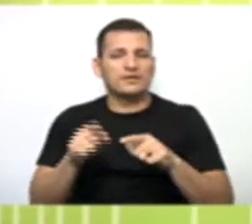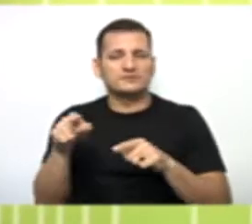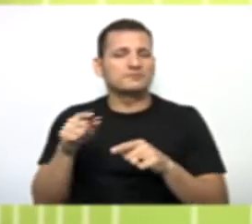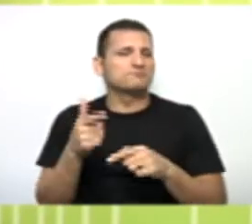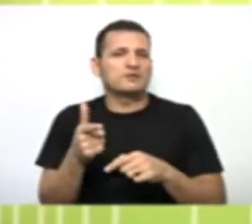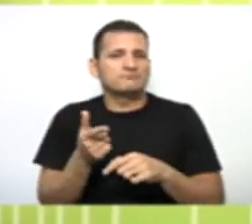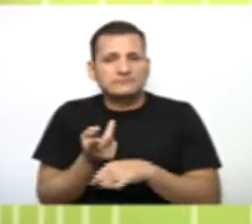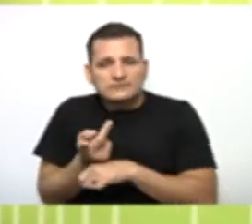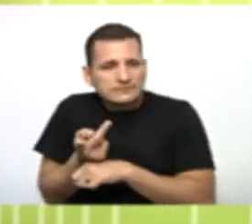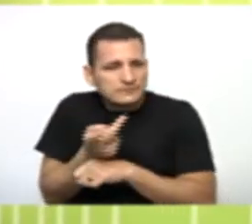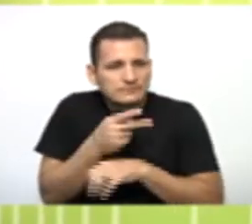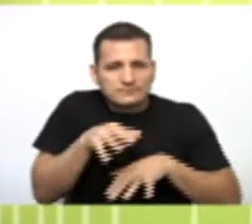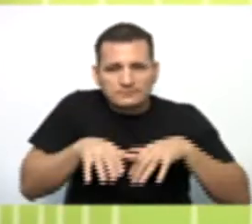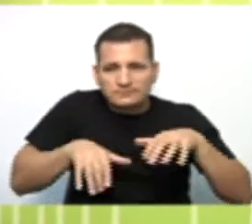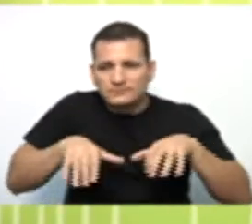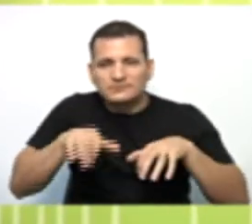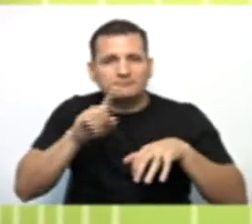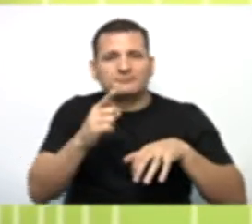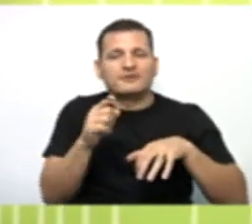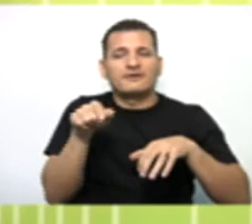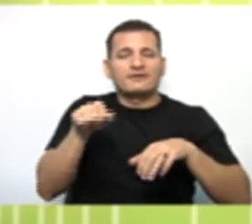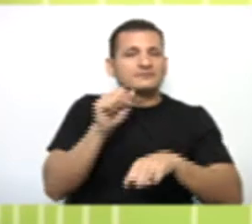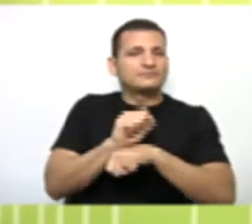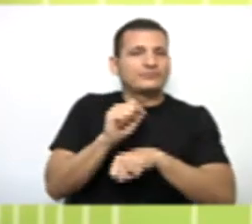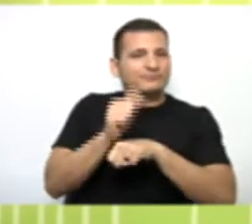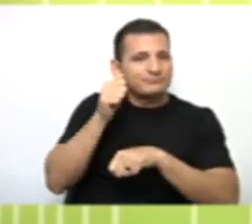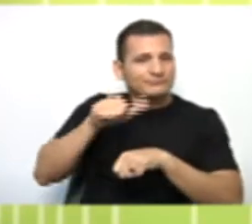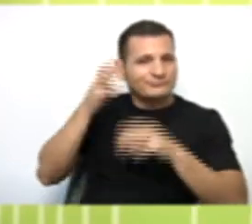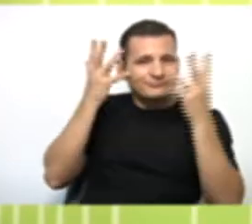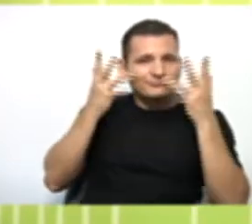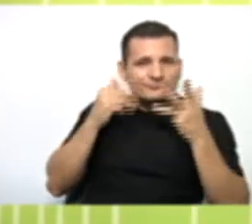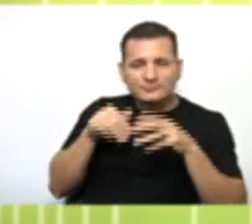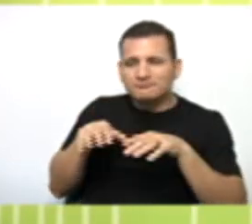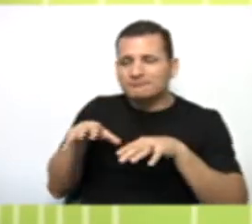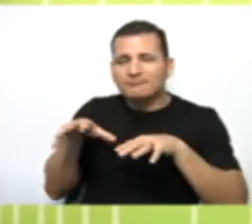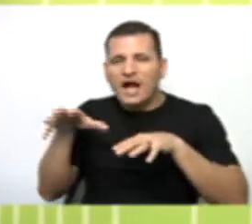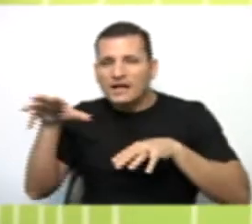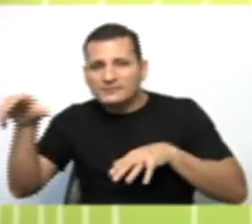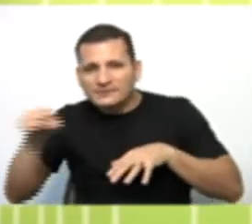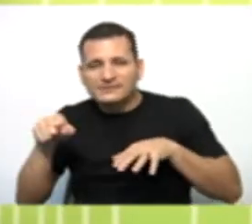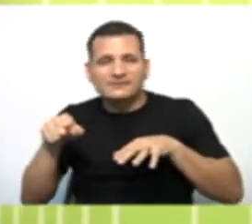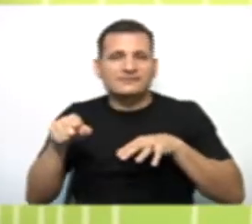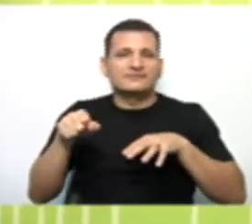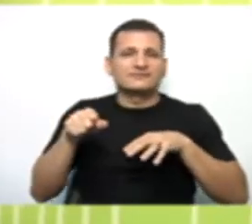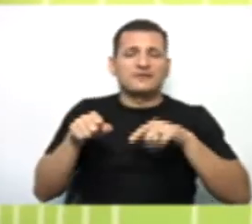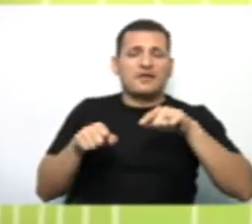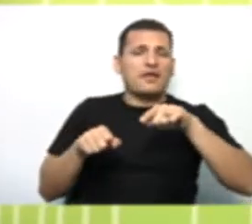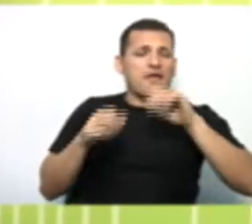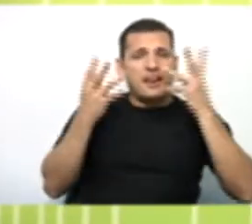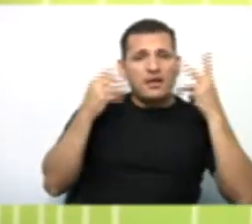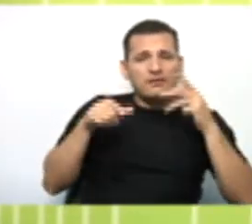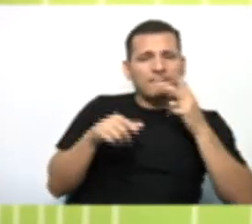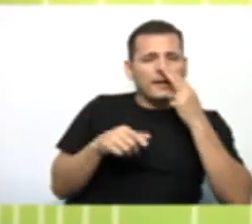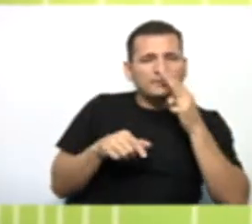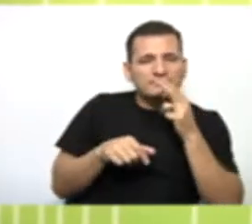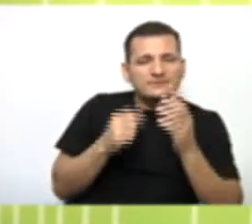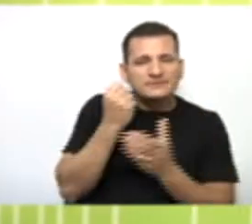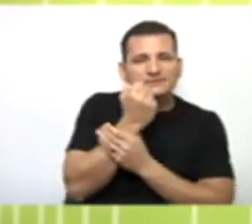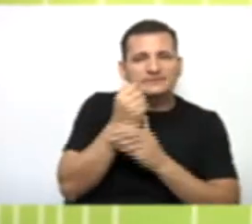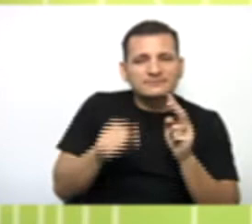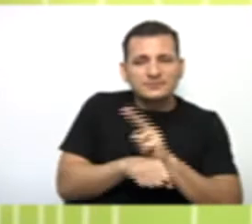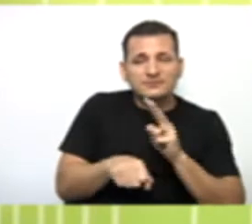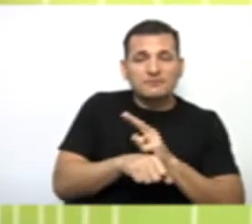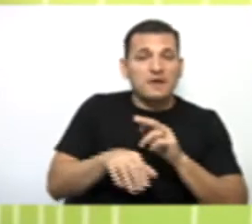ele espera, né? A leoa caçar, não é? Ele é sinônimo de proteção ali, mas às vezes quando vem inimigos